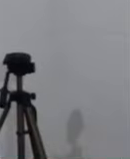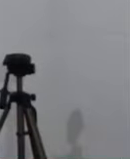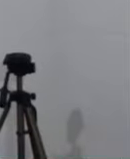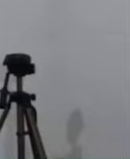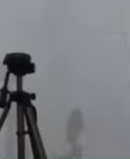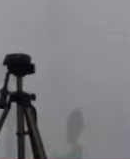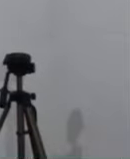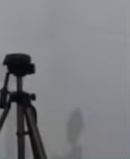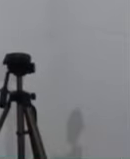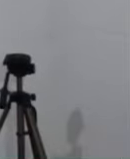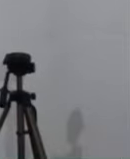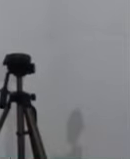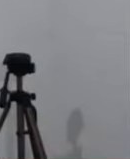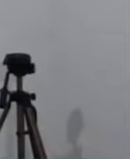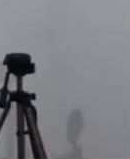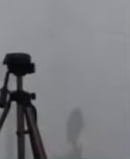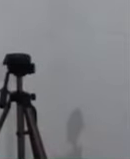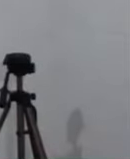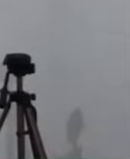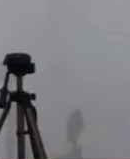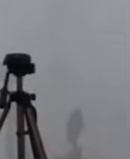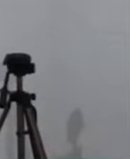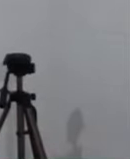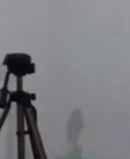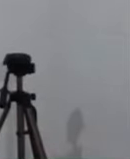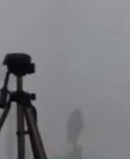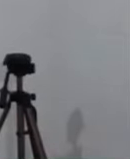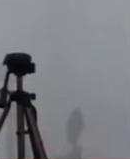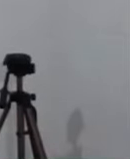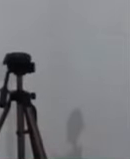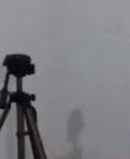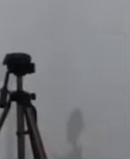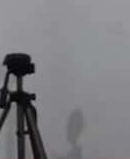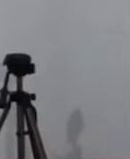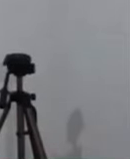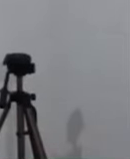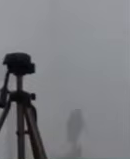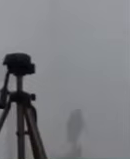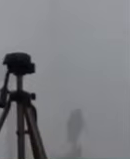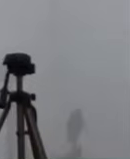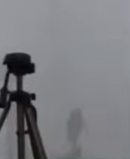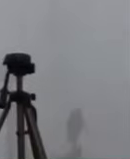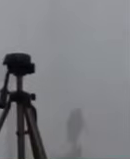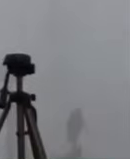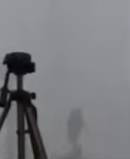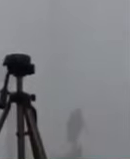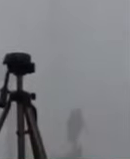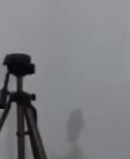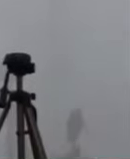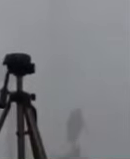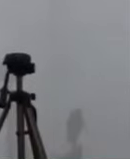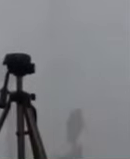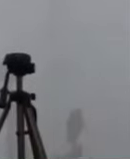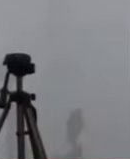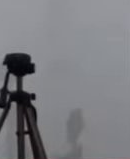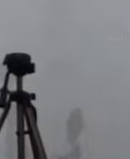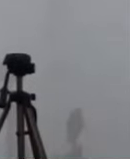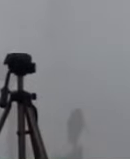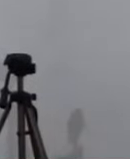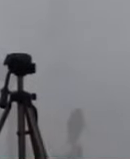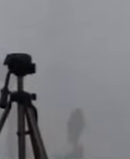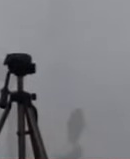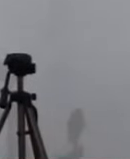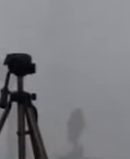a democracia e lutar para que nossa democracia se solidifique mais ainda. Respeito